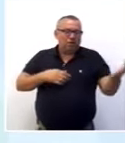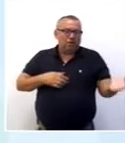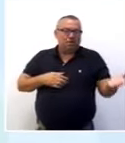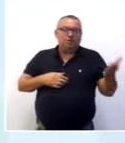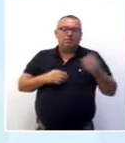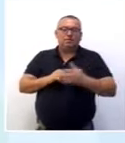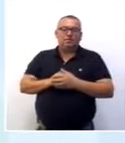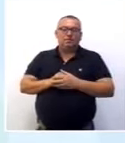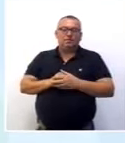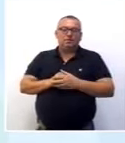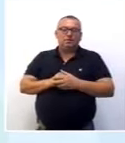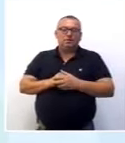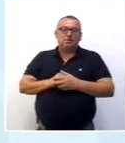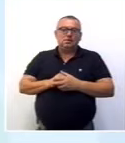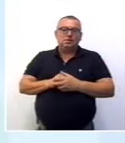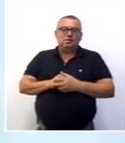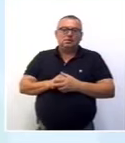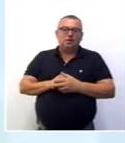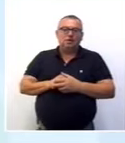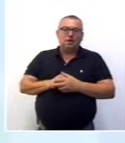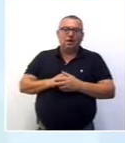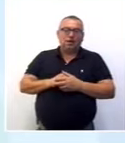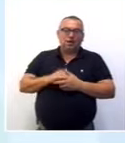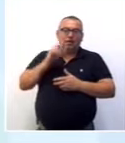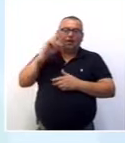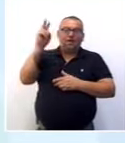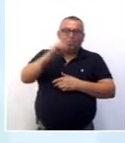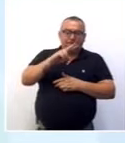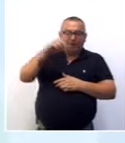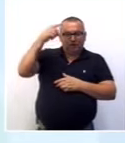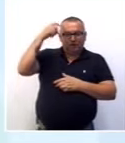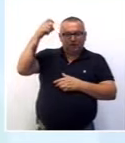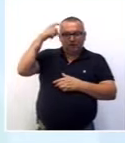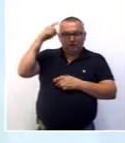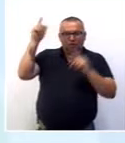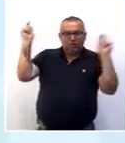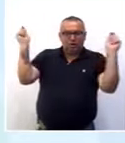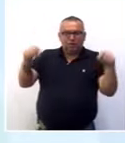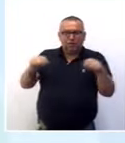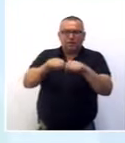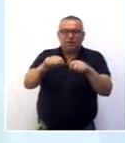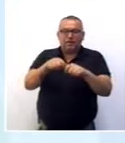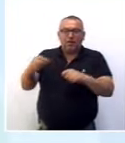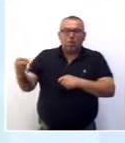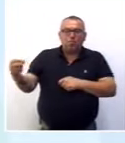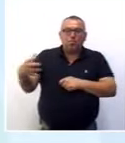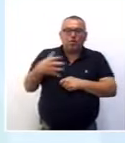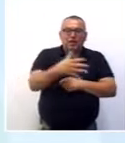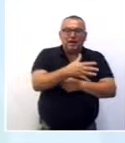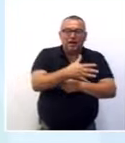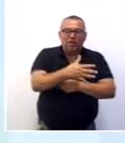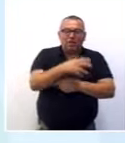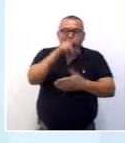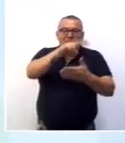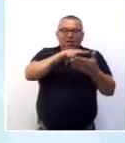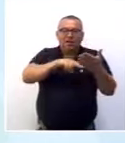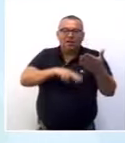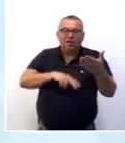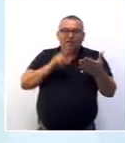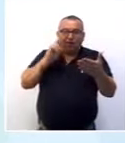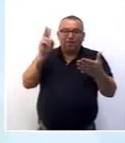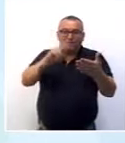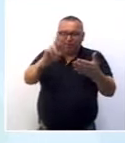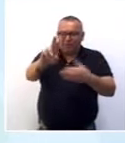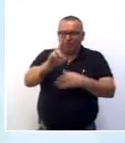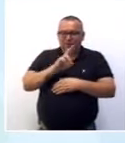lá. Então, dentro dessa ideia, né, o que podemos considerar moderno nessa literatura? Olha lá o que vocês disseram